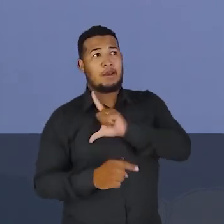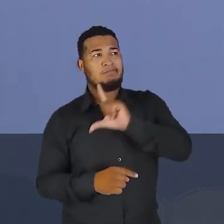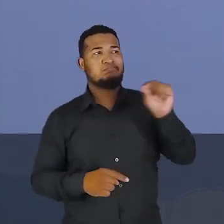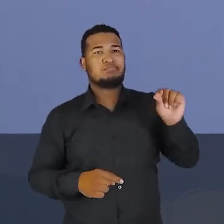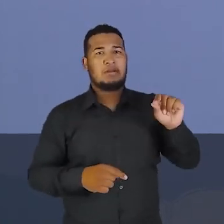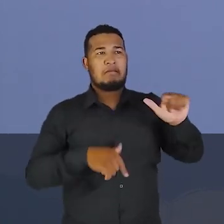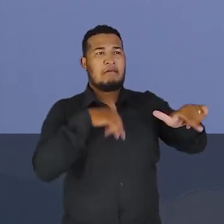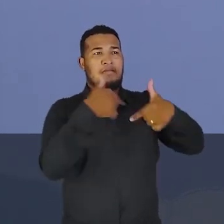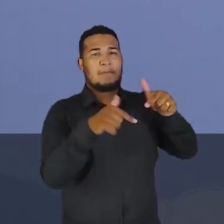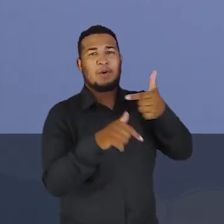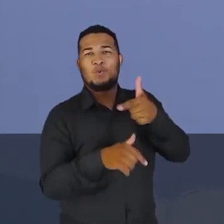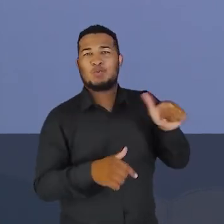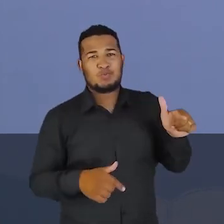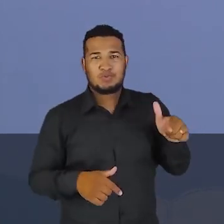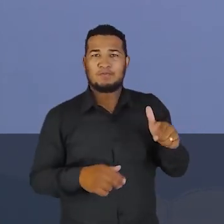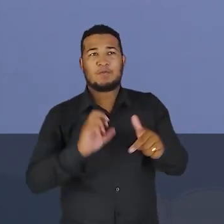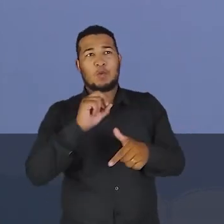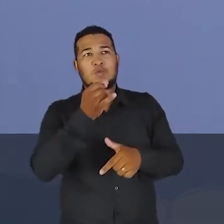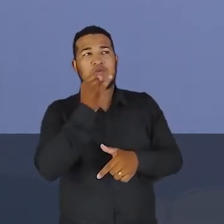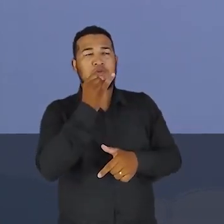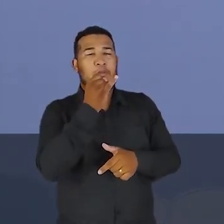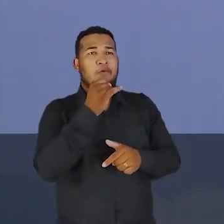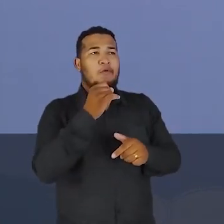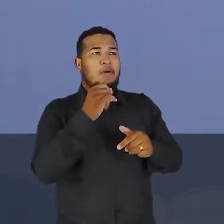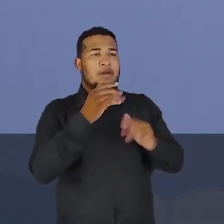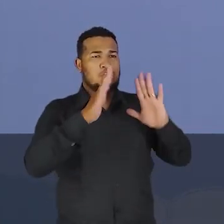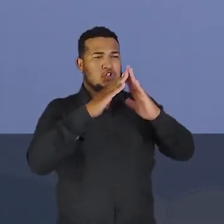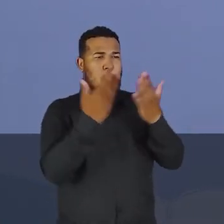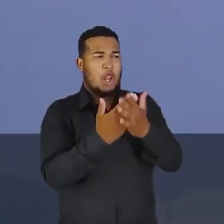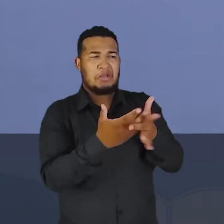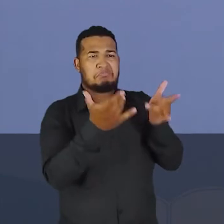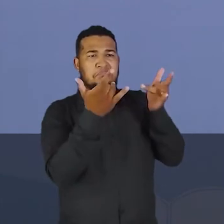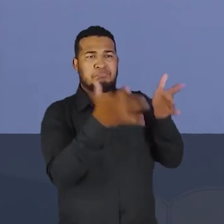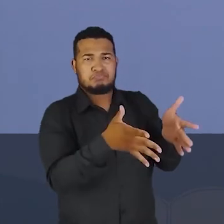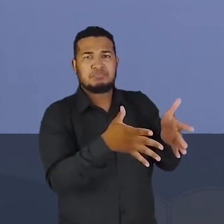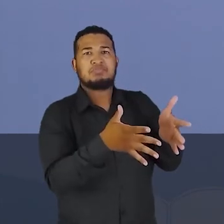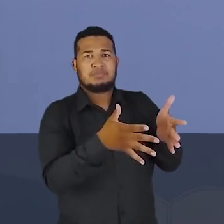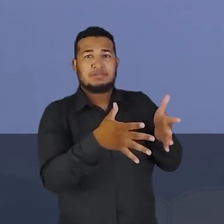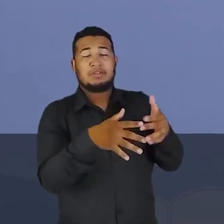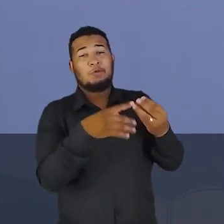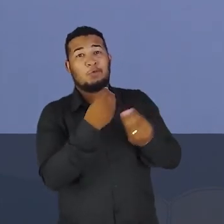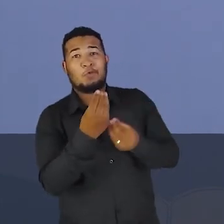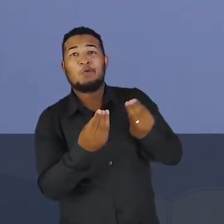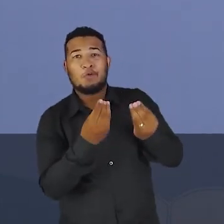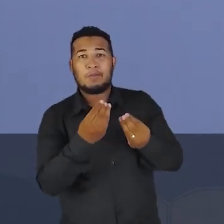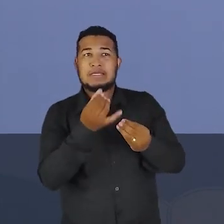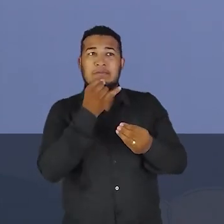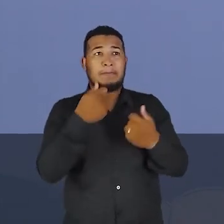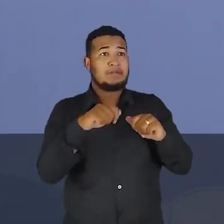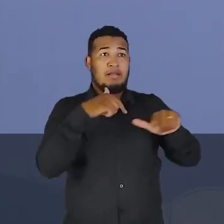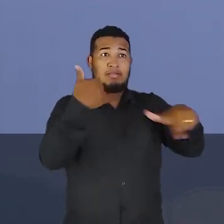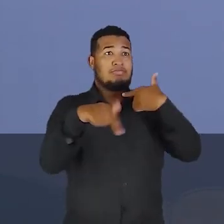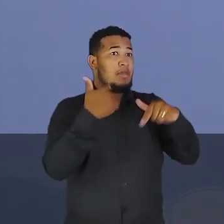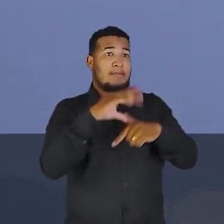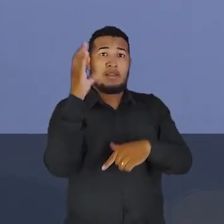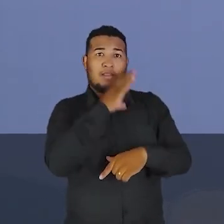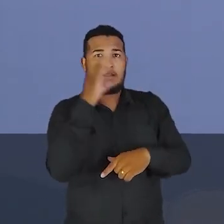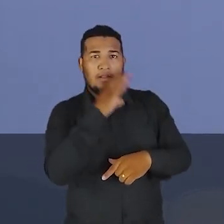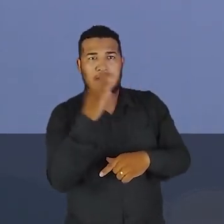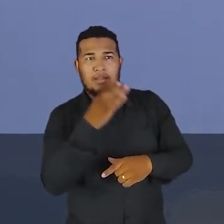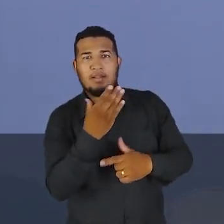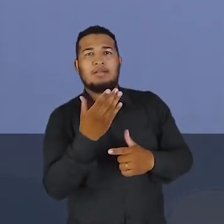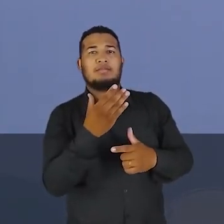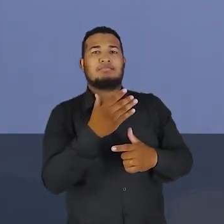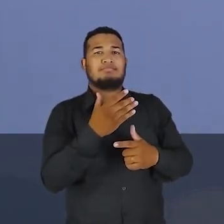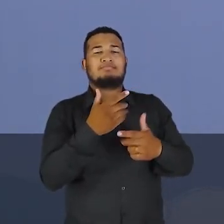vai possivelmente ele vai sair da escola, porque vai precisar de trabalho, ele vai